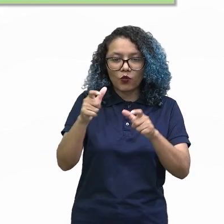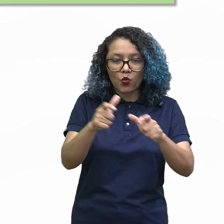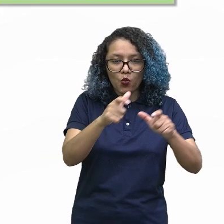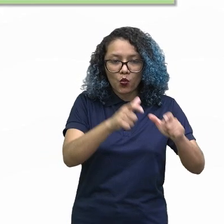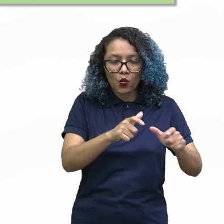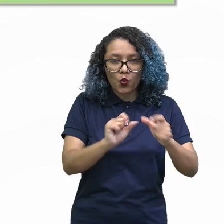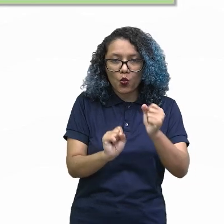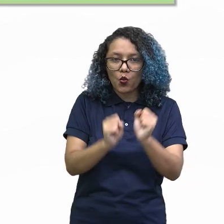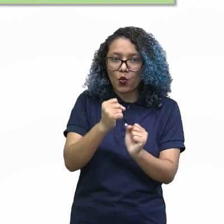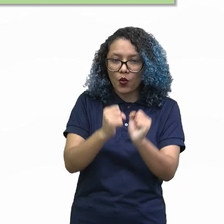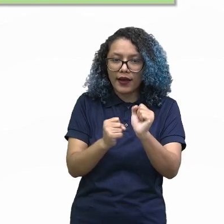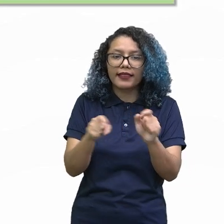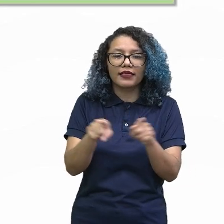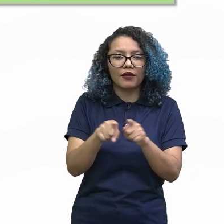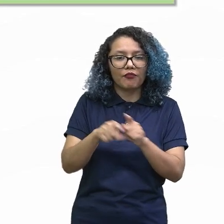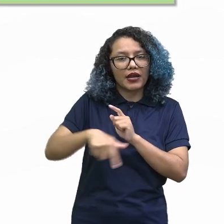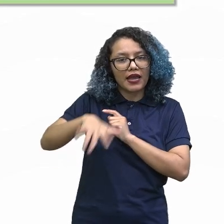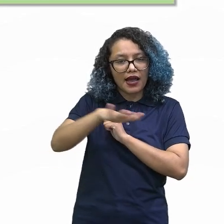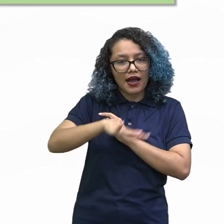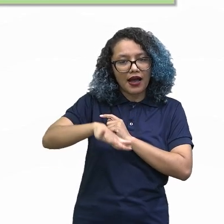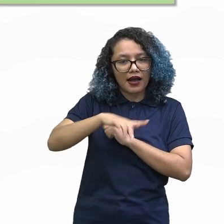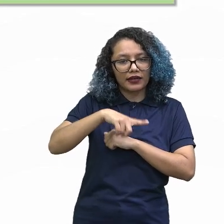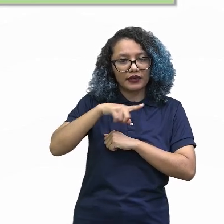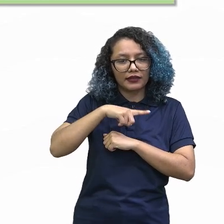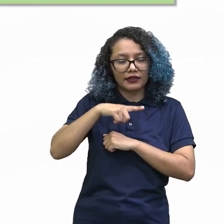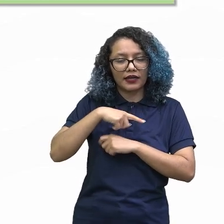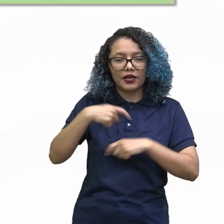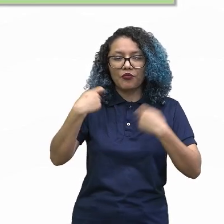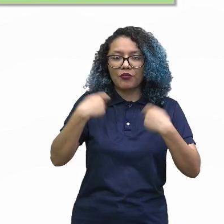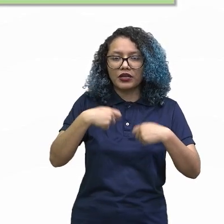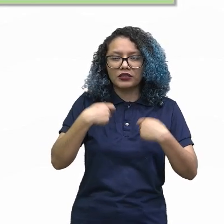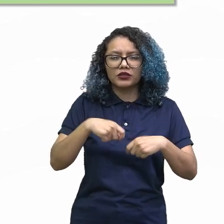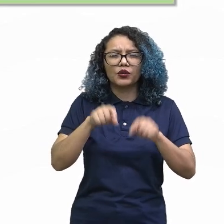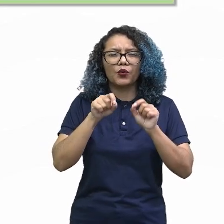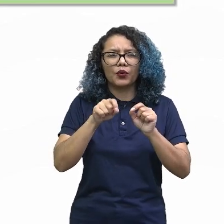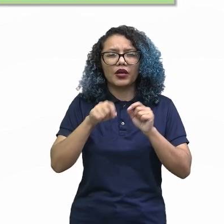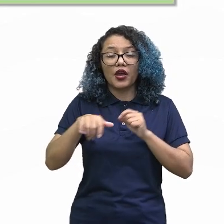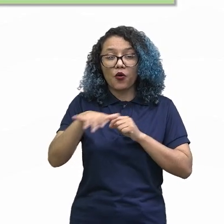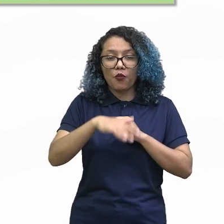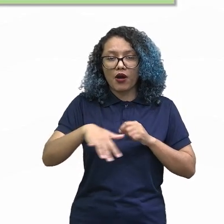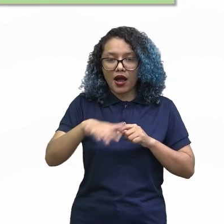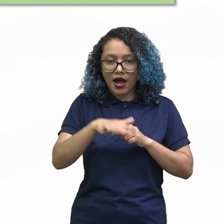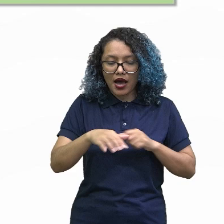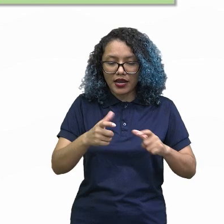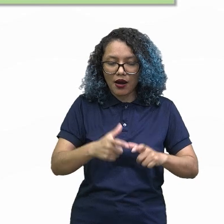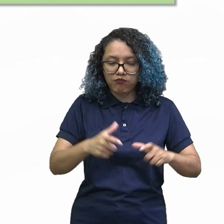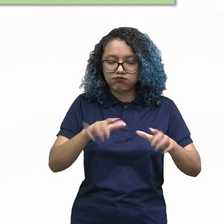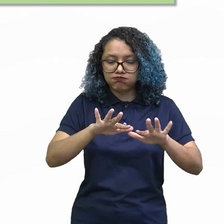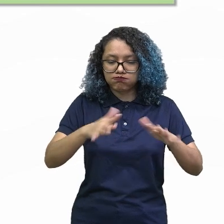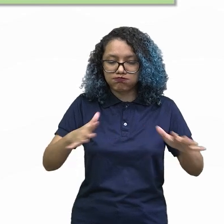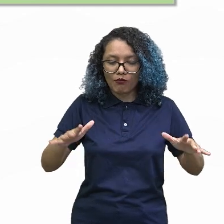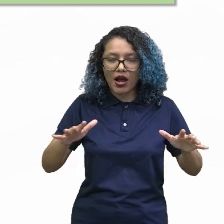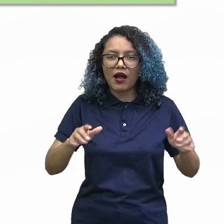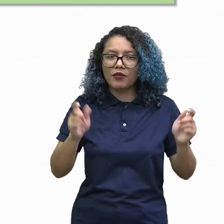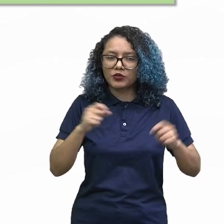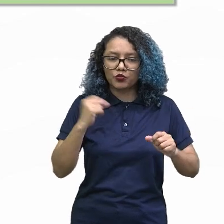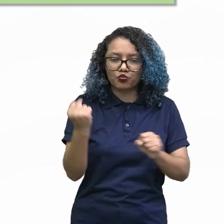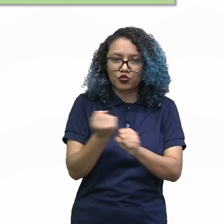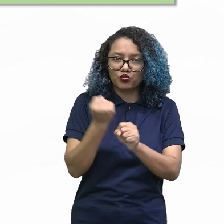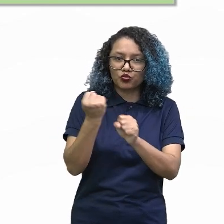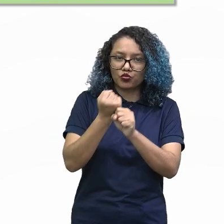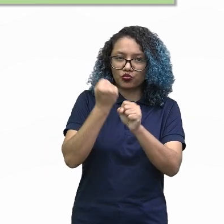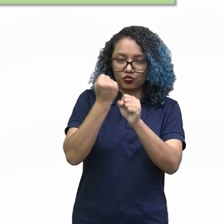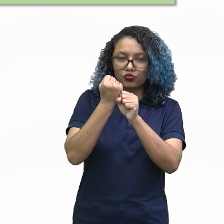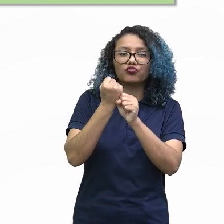instaladas nessas regiões, né? É necessário que tenha uma amplitude ali dos mares para que essa usina seja